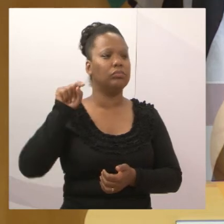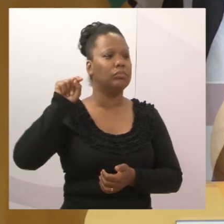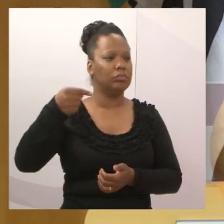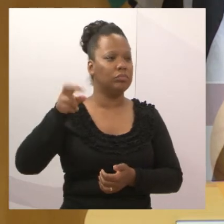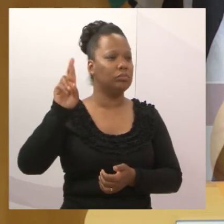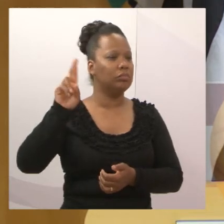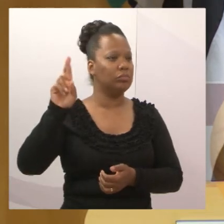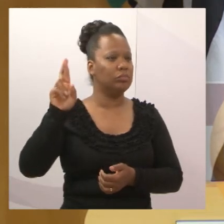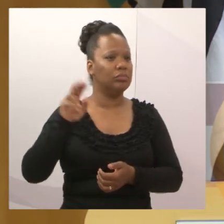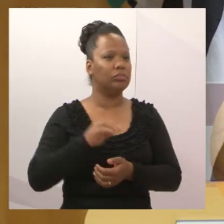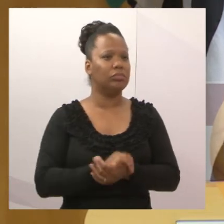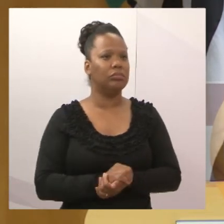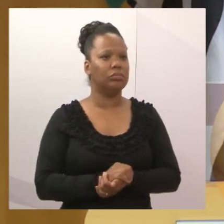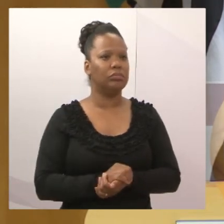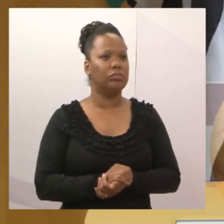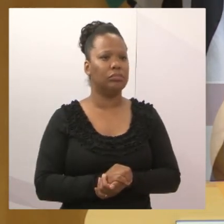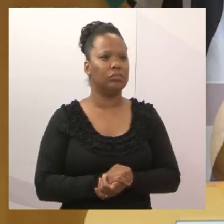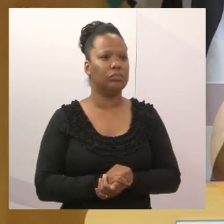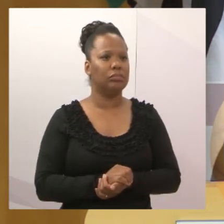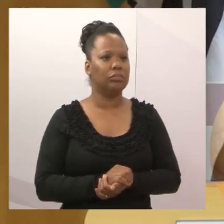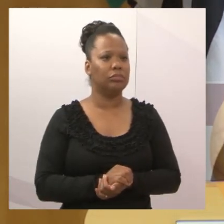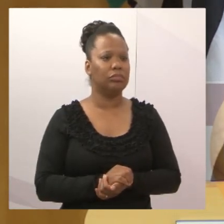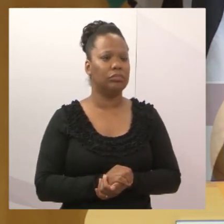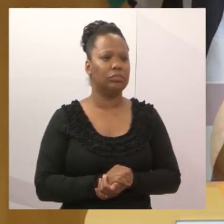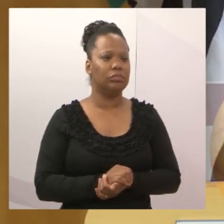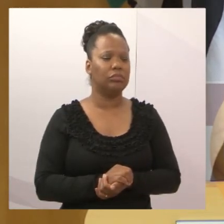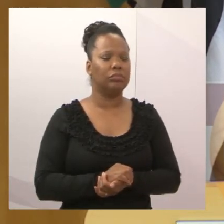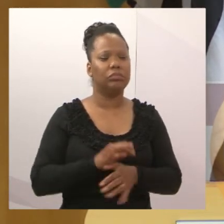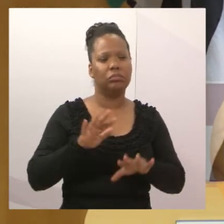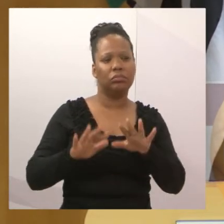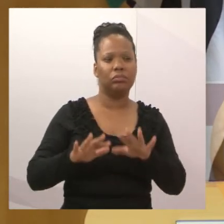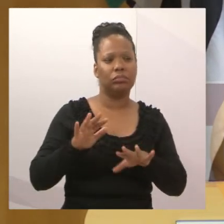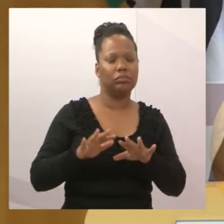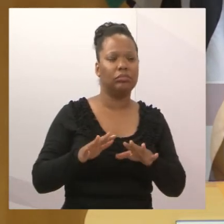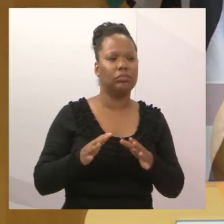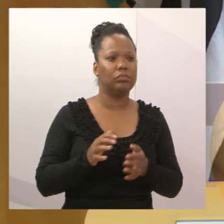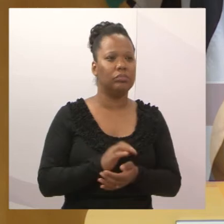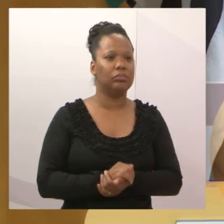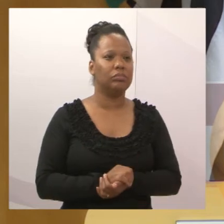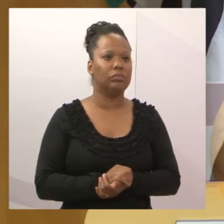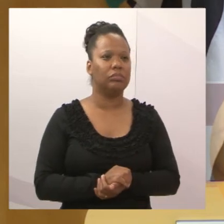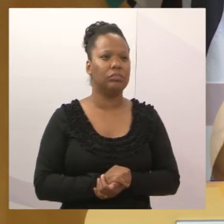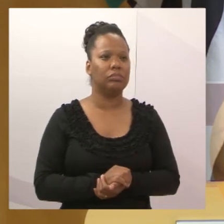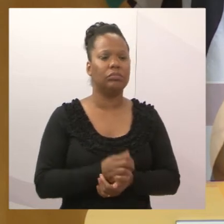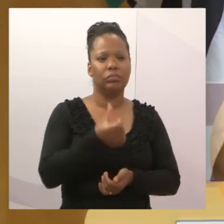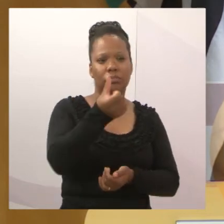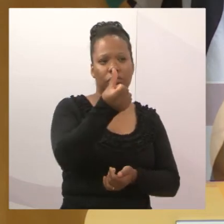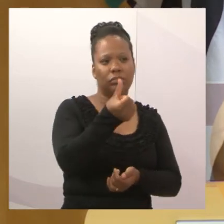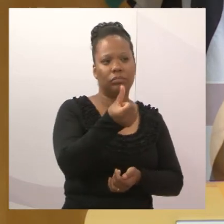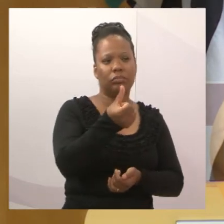seja, colocando aqui bem próximo quase que exato,